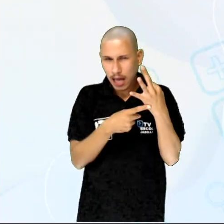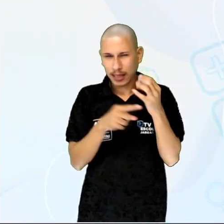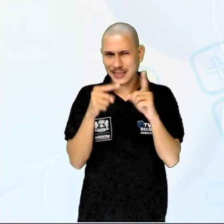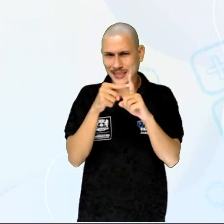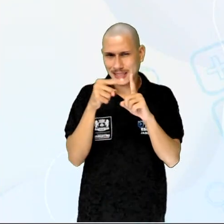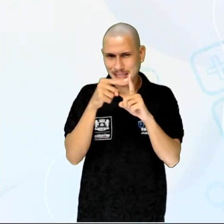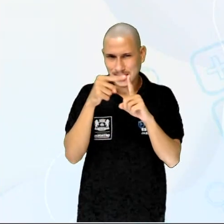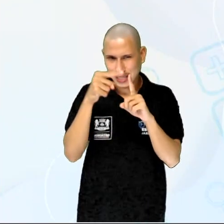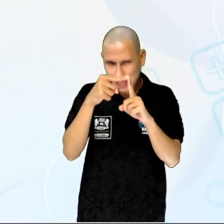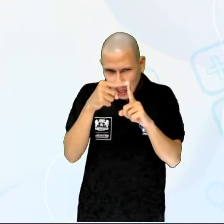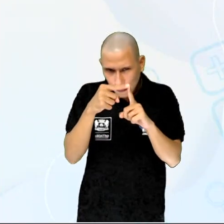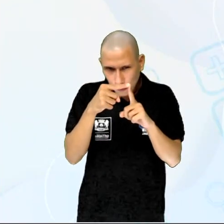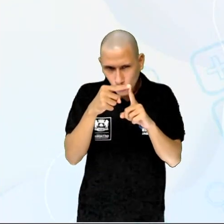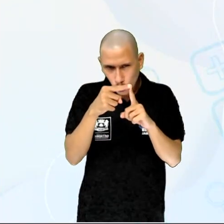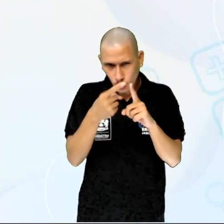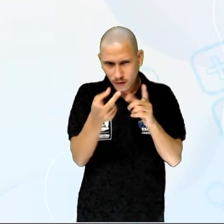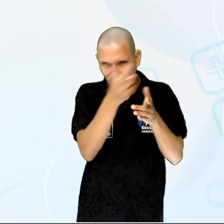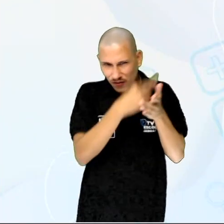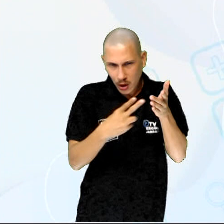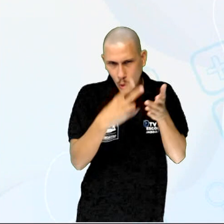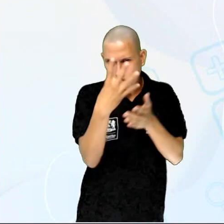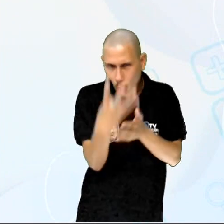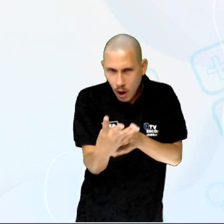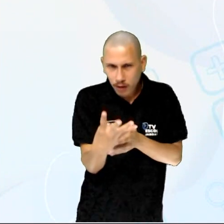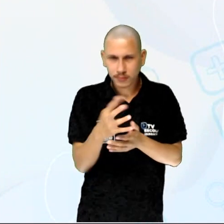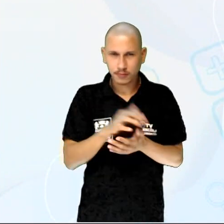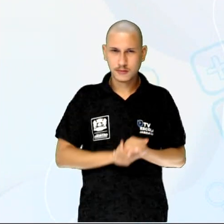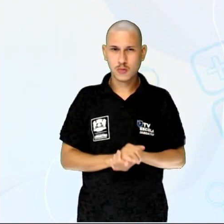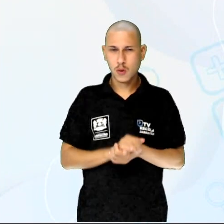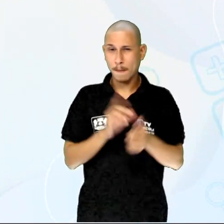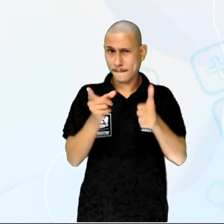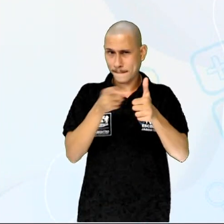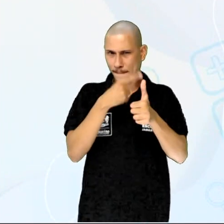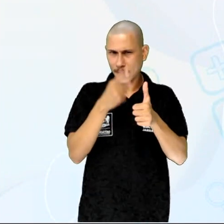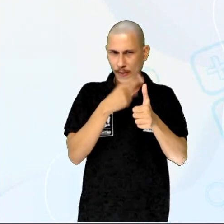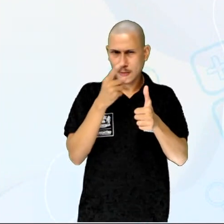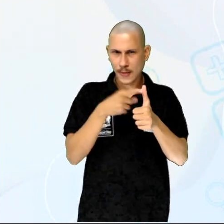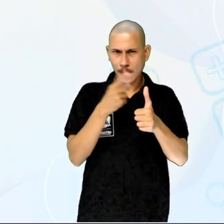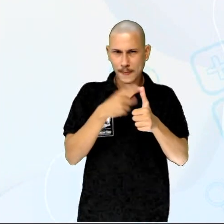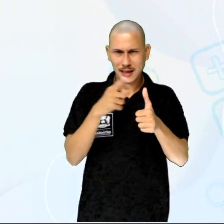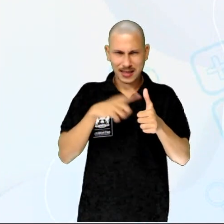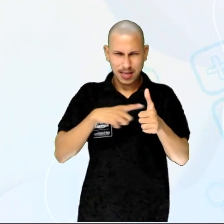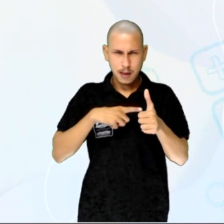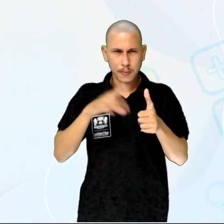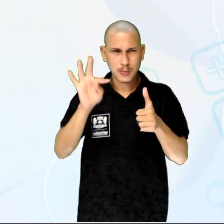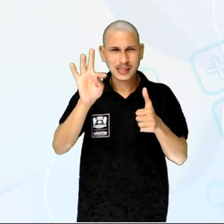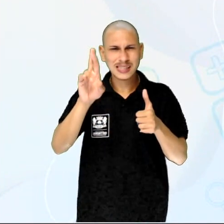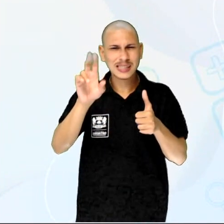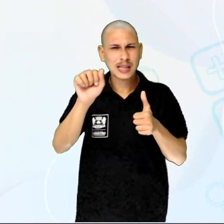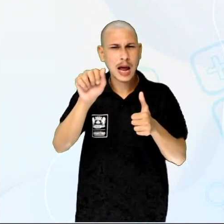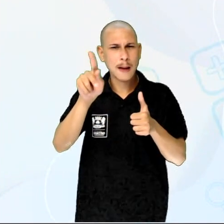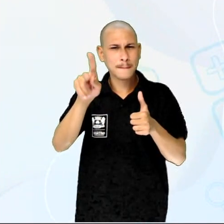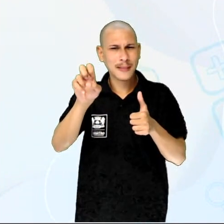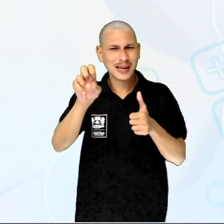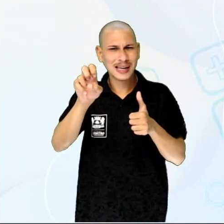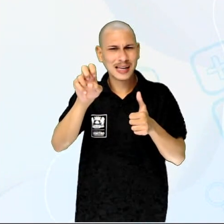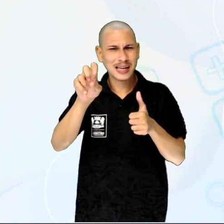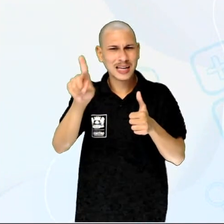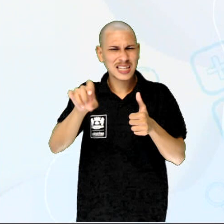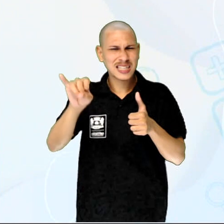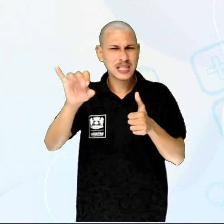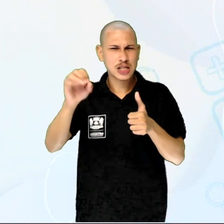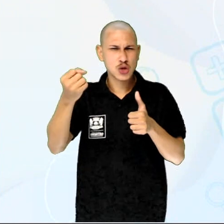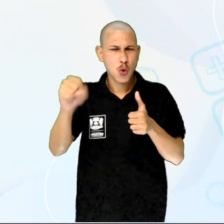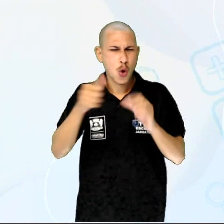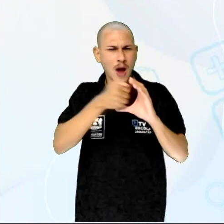quadriláteros, tá certo? O primeiro grupo de quadriláteros que a gente tem é aqueles que a gente chama de trapézios. E a característica do